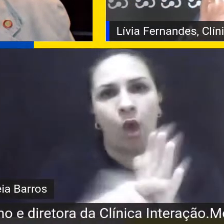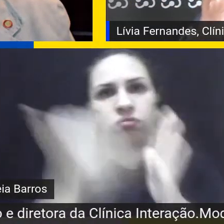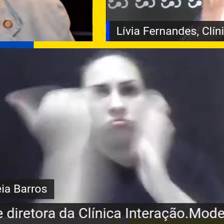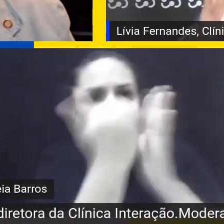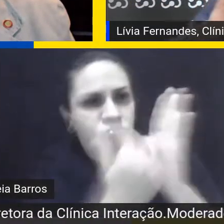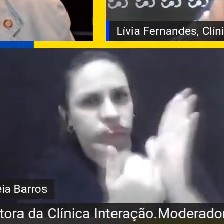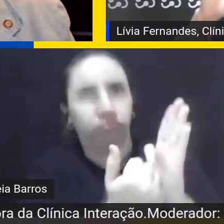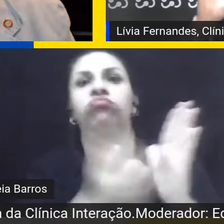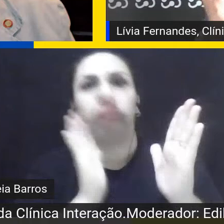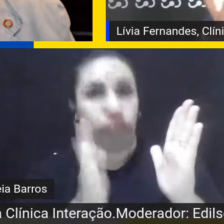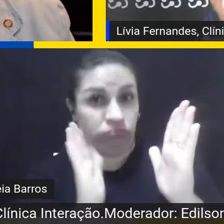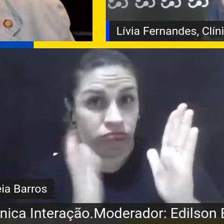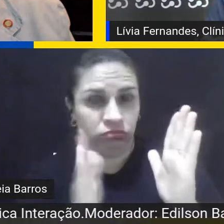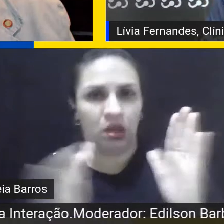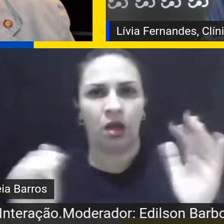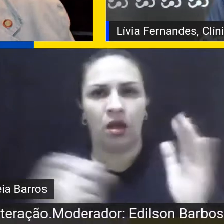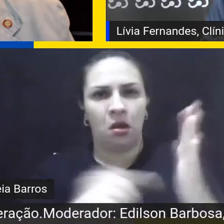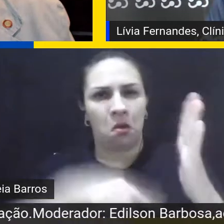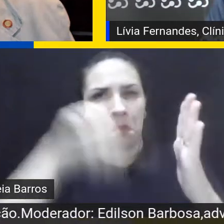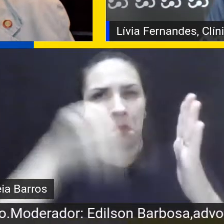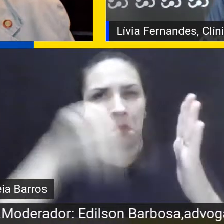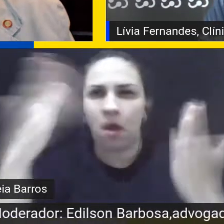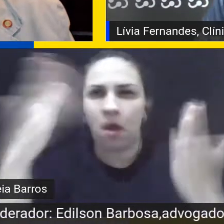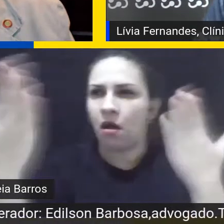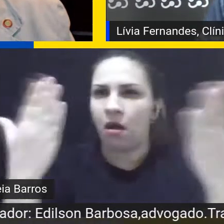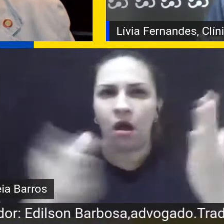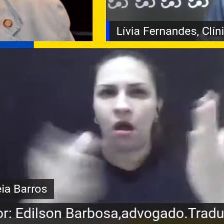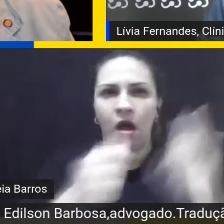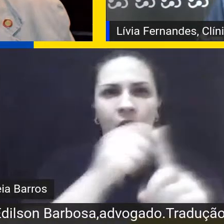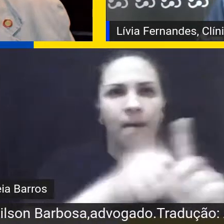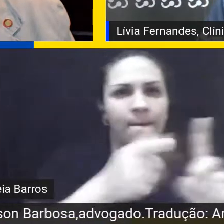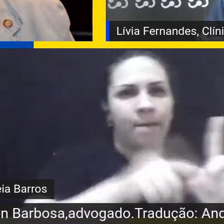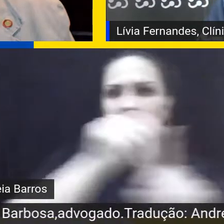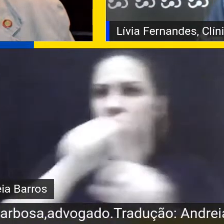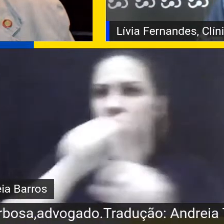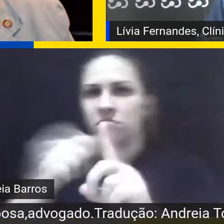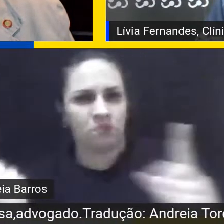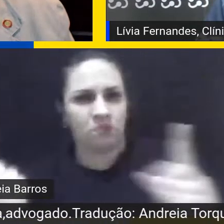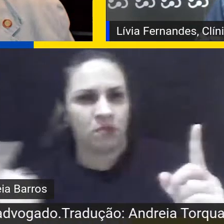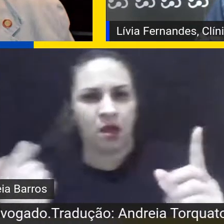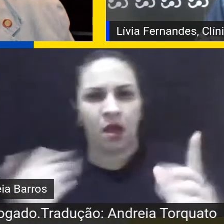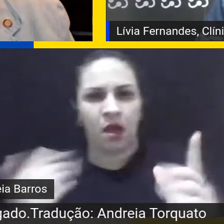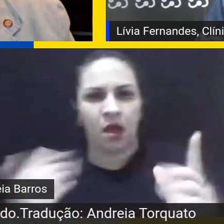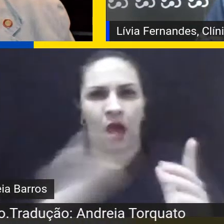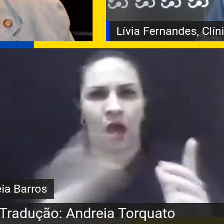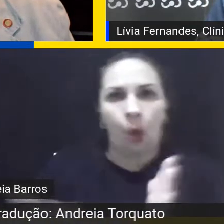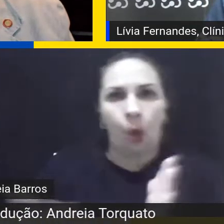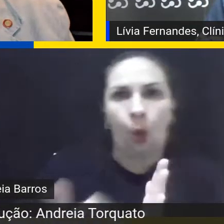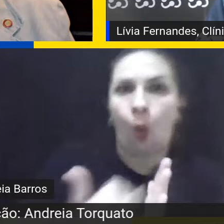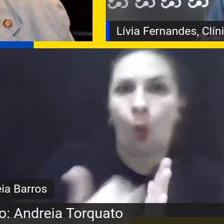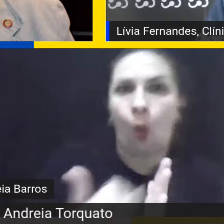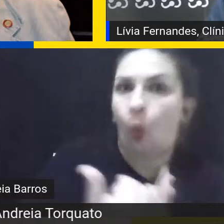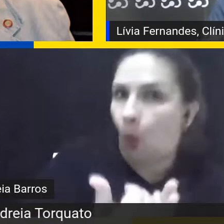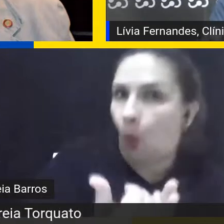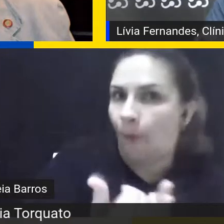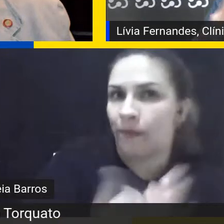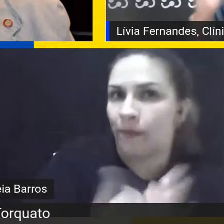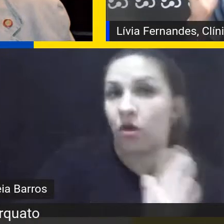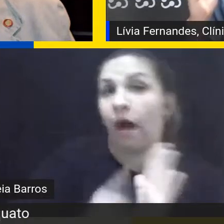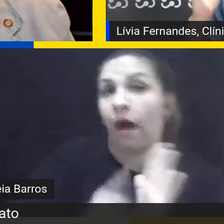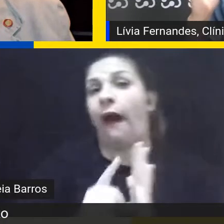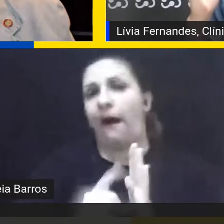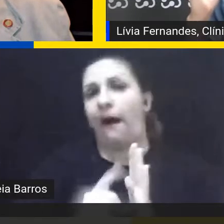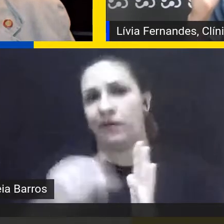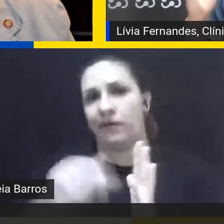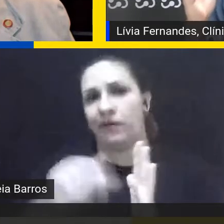já traz um gráfico comparativo para a gente de quando a criança entrou antes, né, o primeiro mês, e